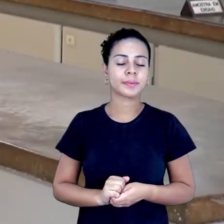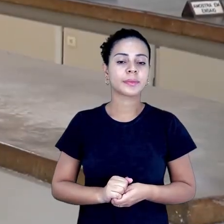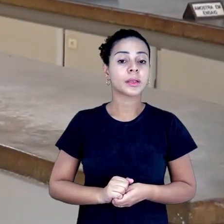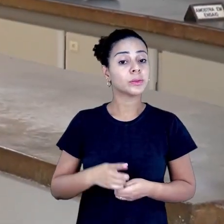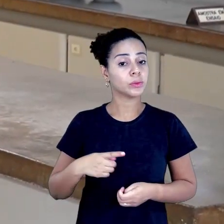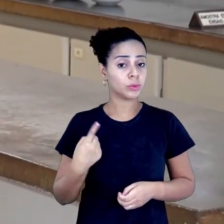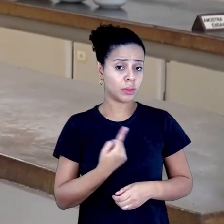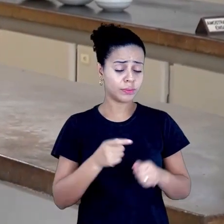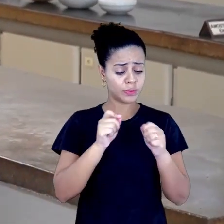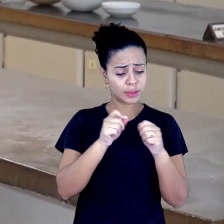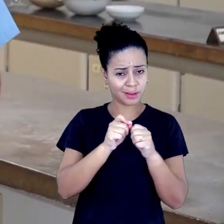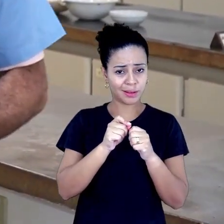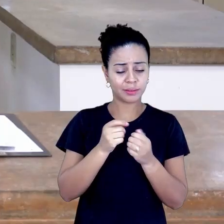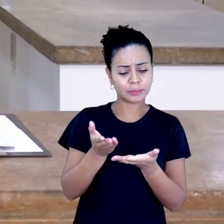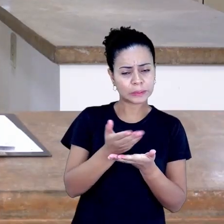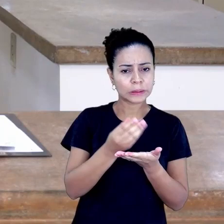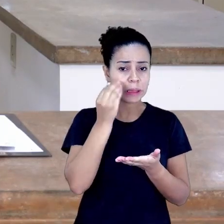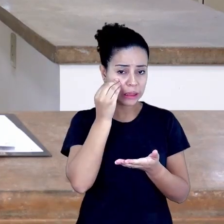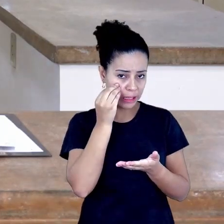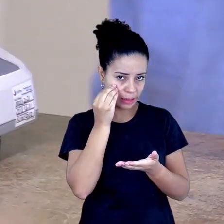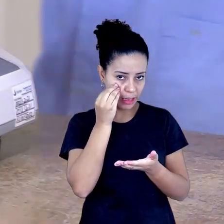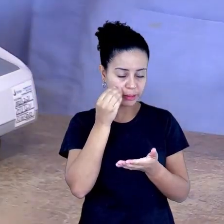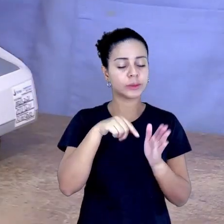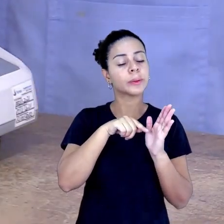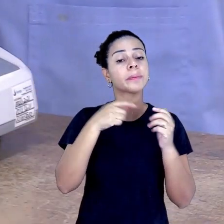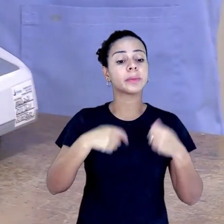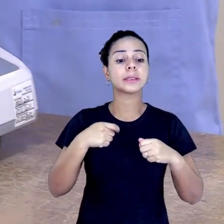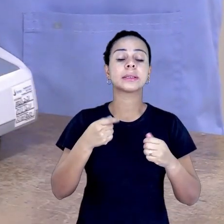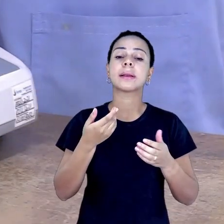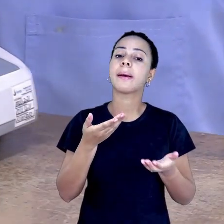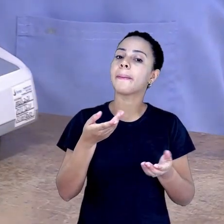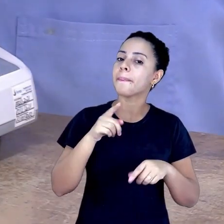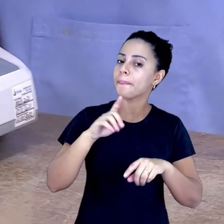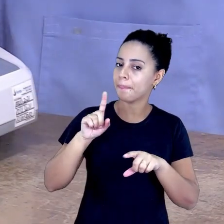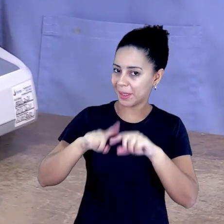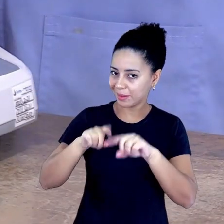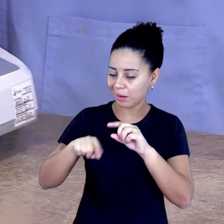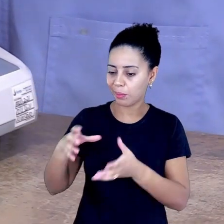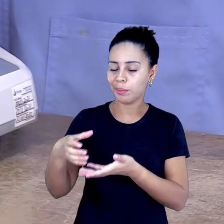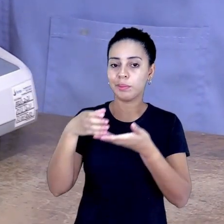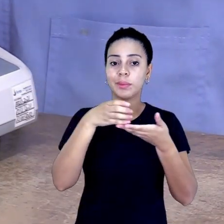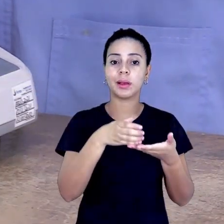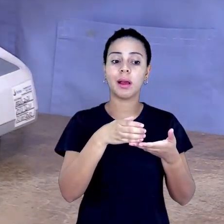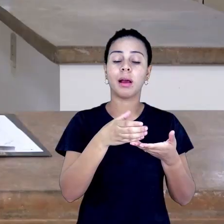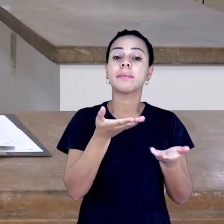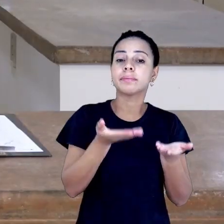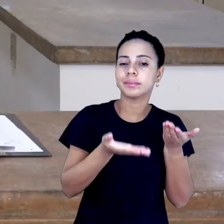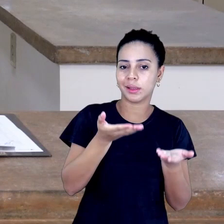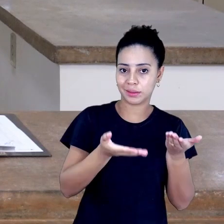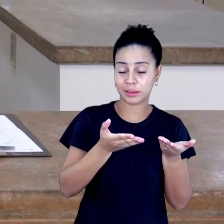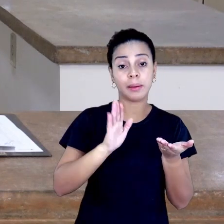Para a execução deste ensaio, todas as determinações de massa serão realizadas em balança com capacidade